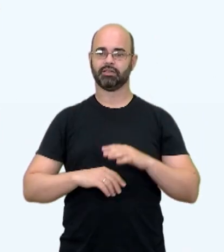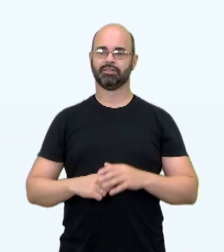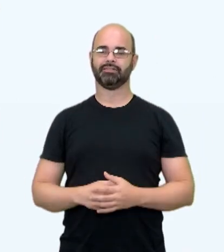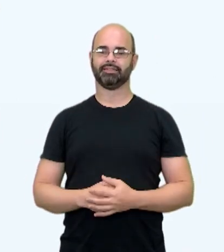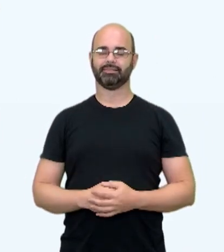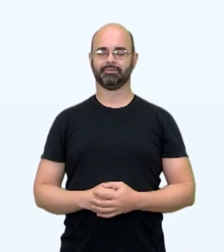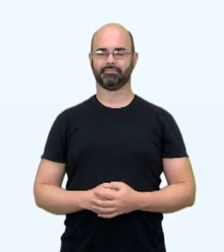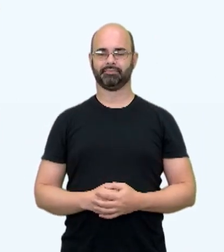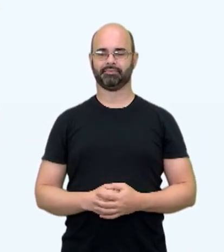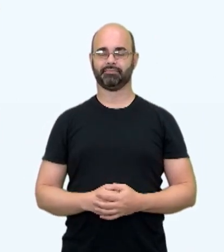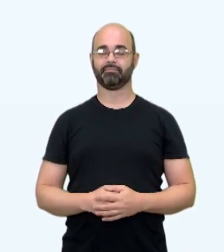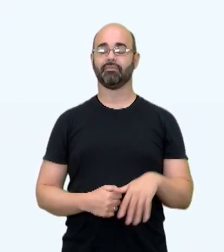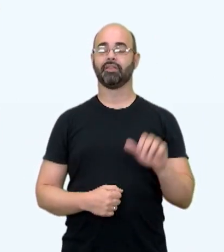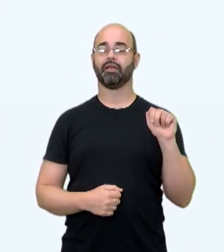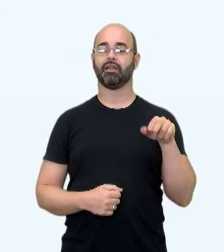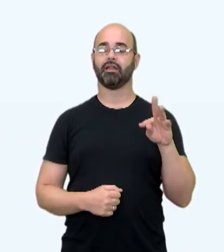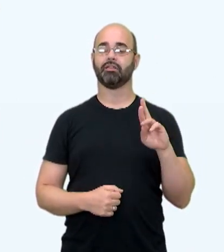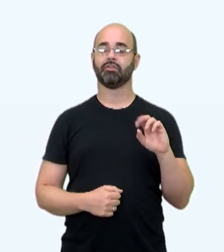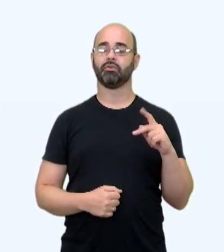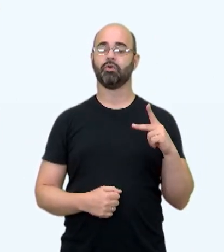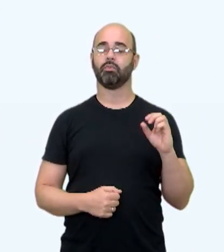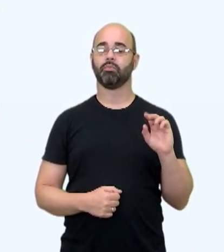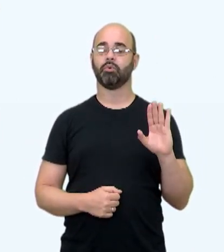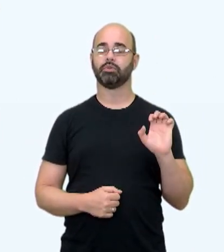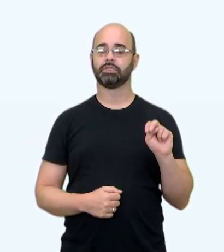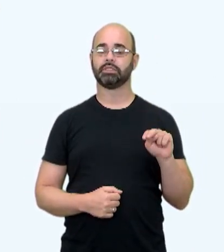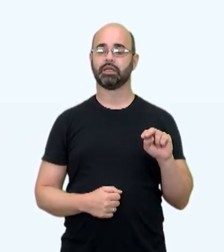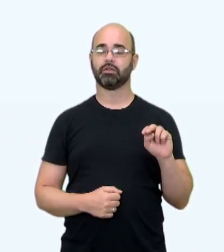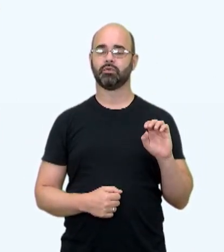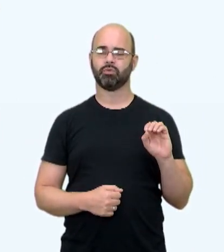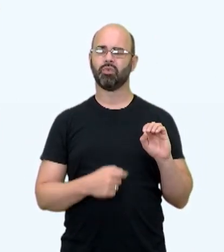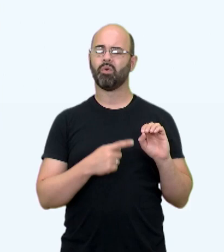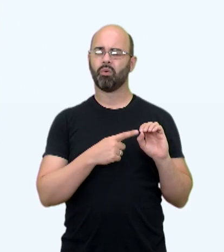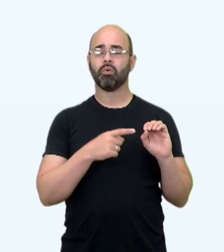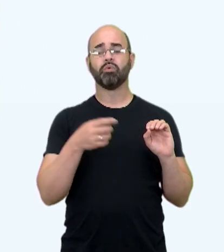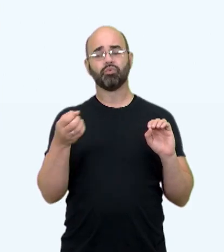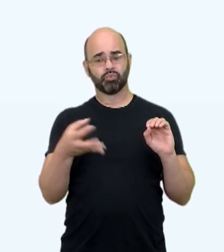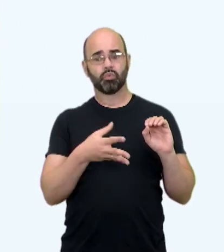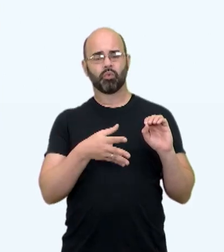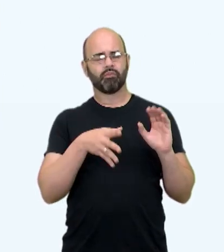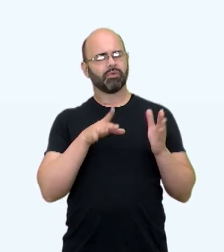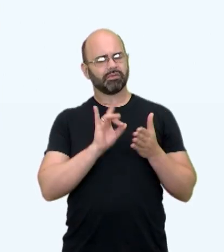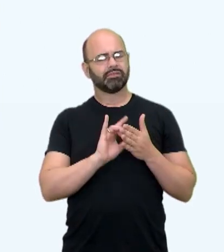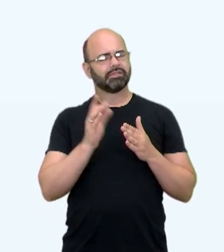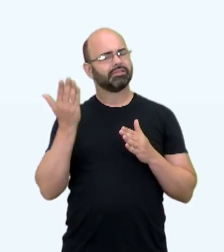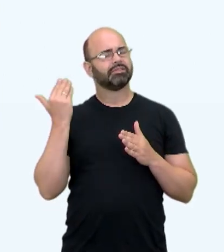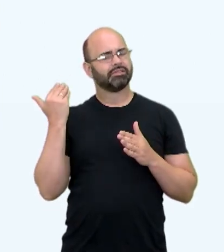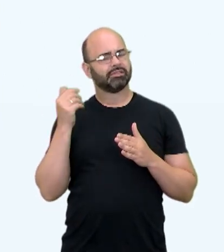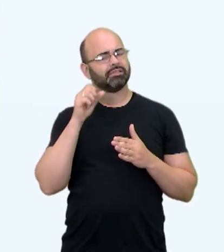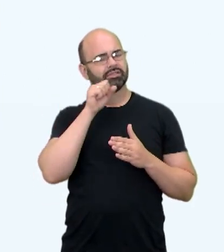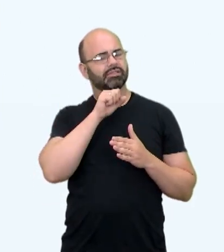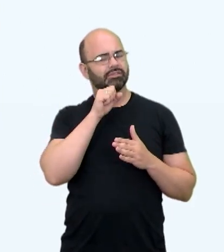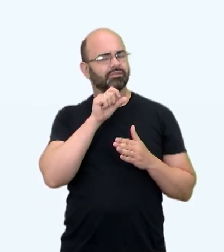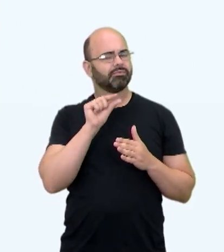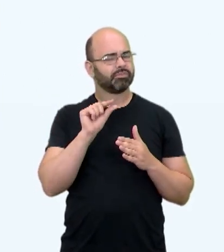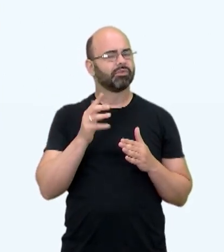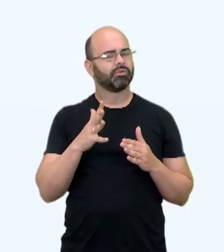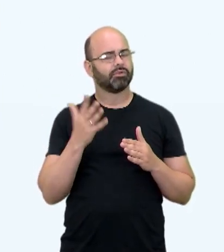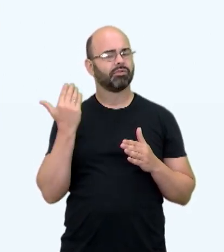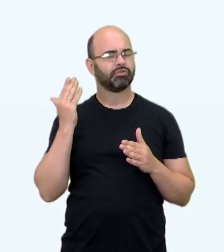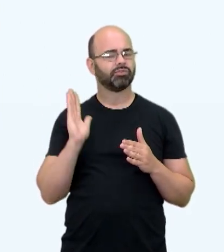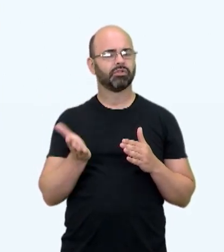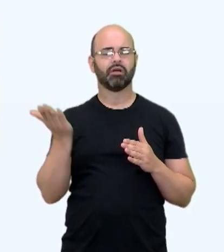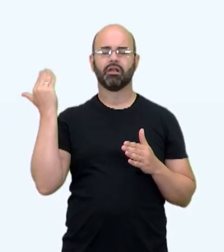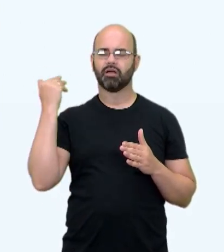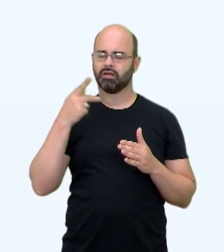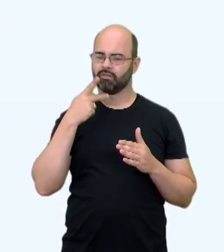O antropoceno, apesar de parecer um conceito novo, ele já é um conceito um pouco antigo. Desde a primeira vez que se falou numa